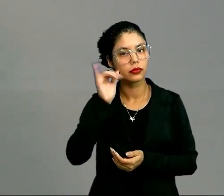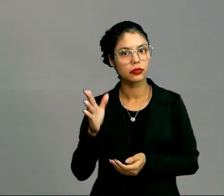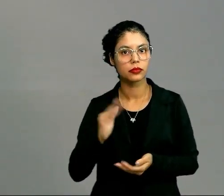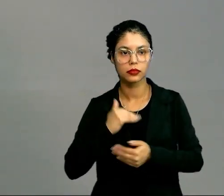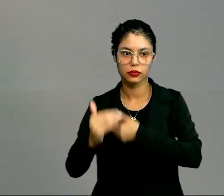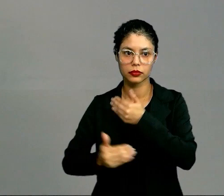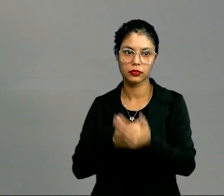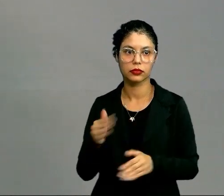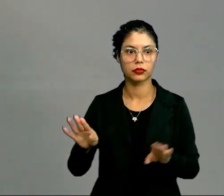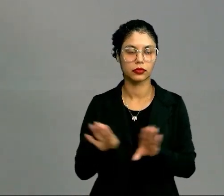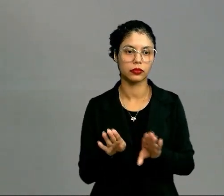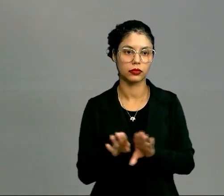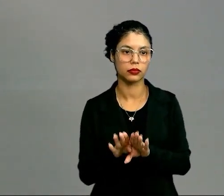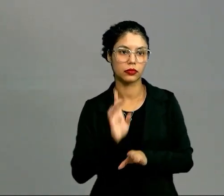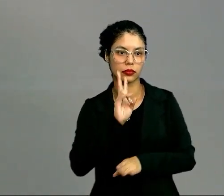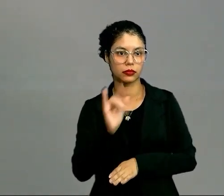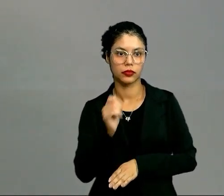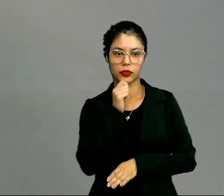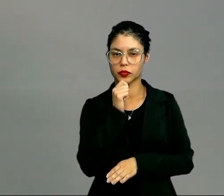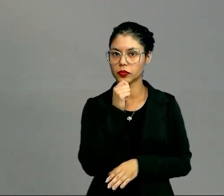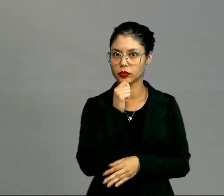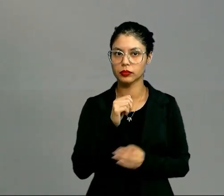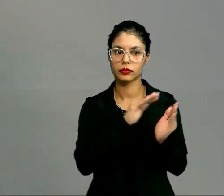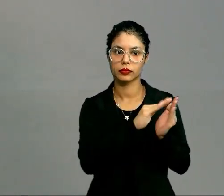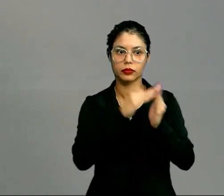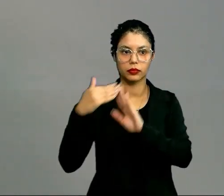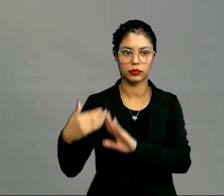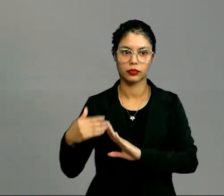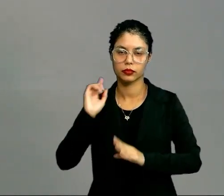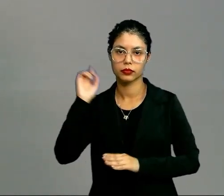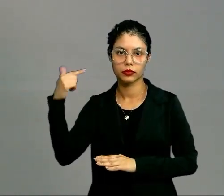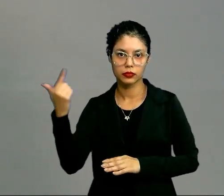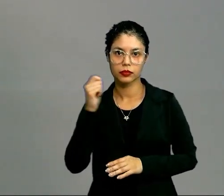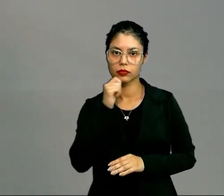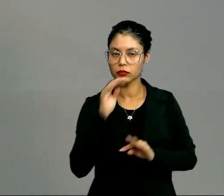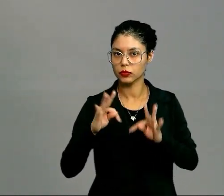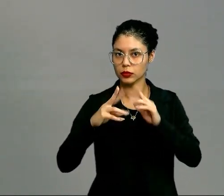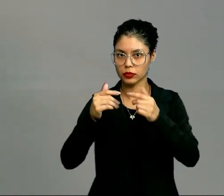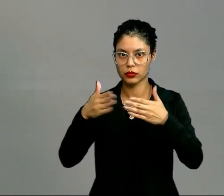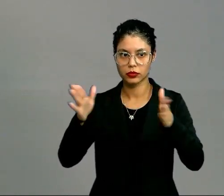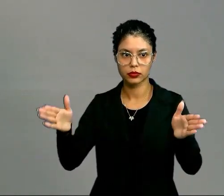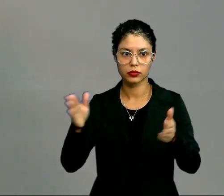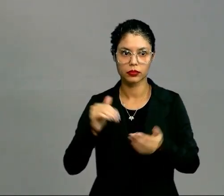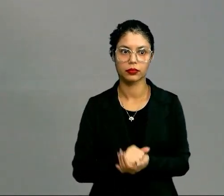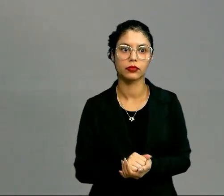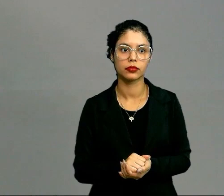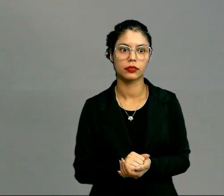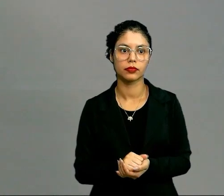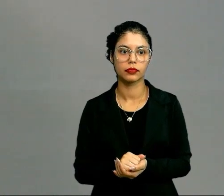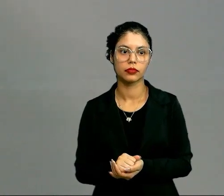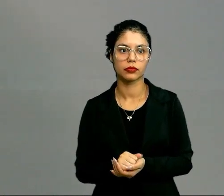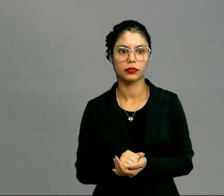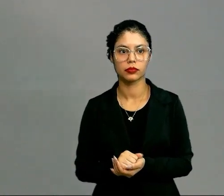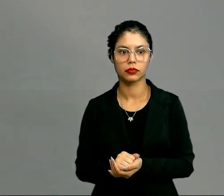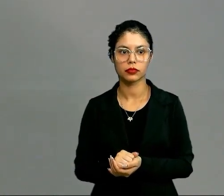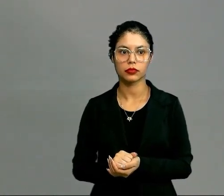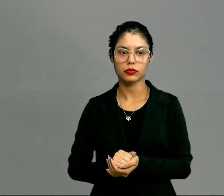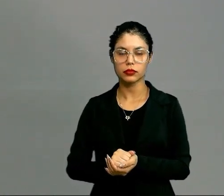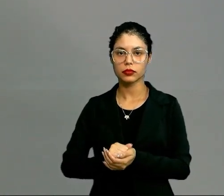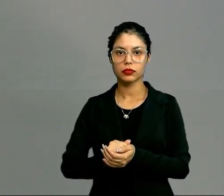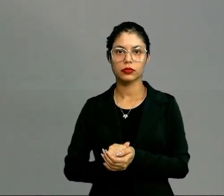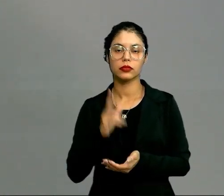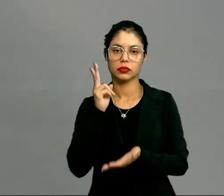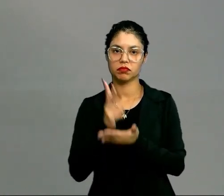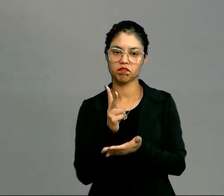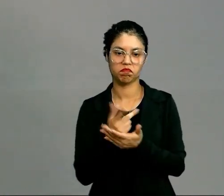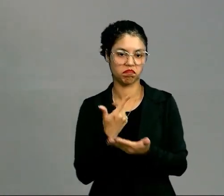não se desenvolva no meu quintal, mas vamos dizer que o meu vizinho deixa lá tudo aberto, a caixa d'água, deixa as vasilhas